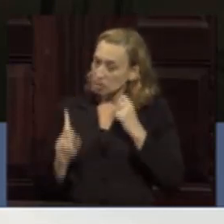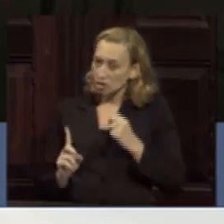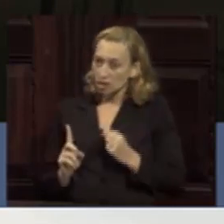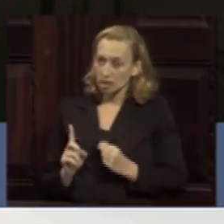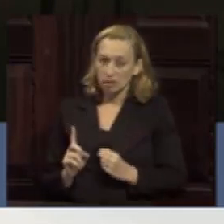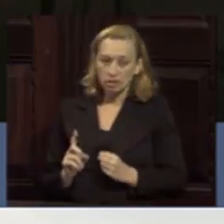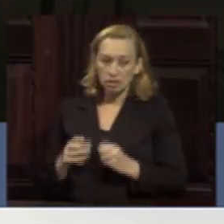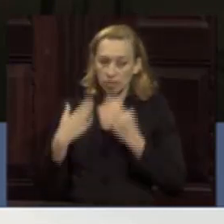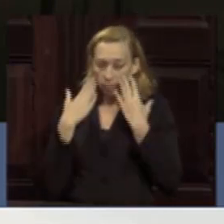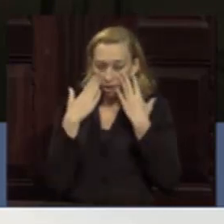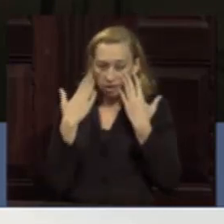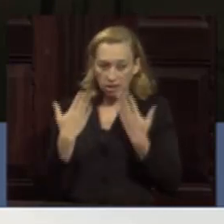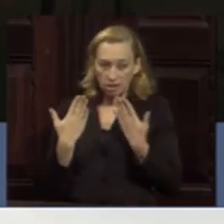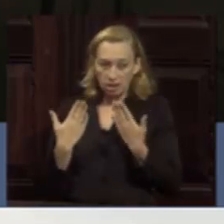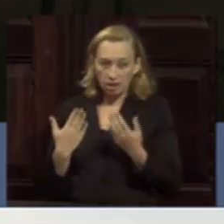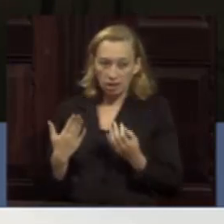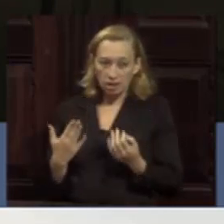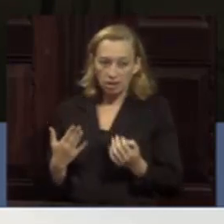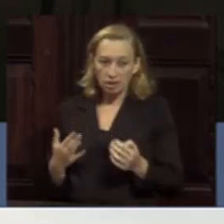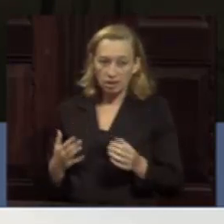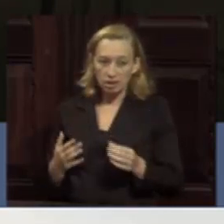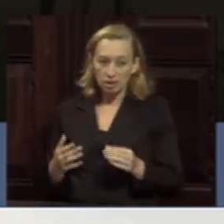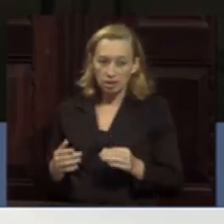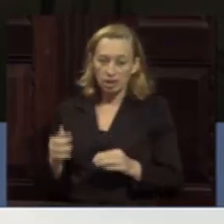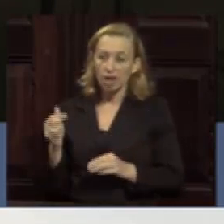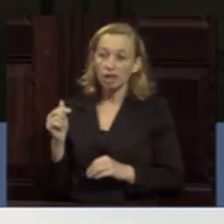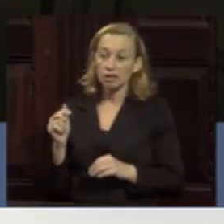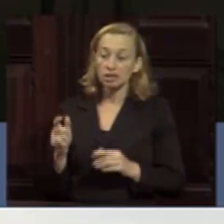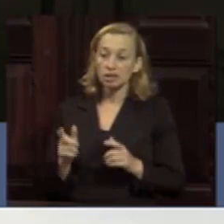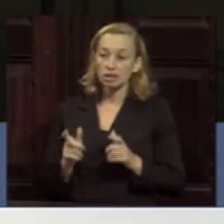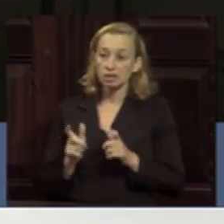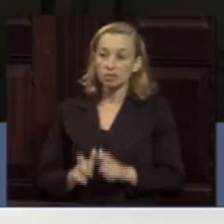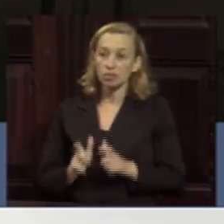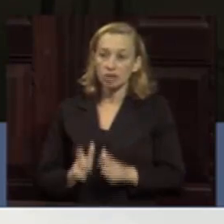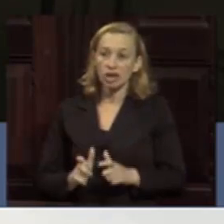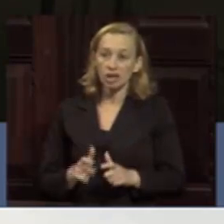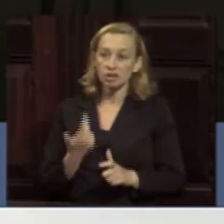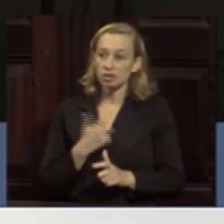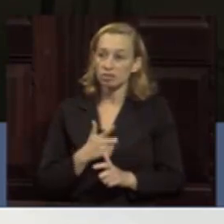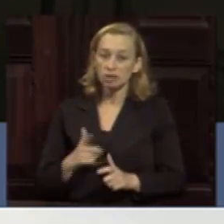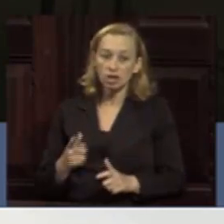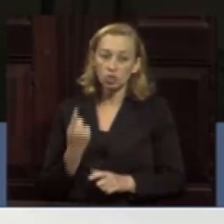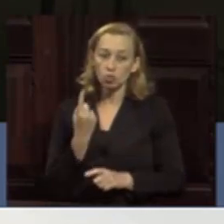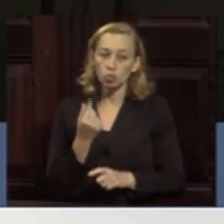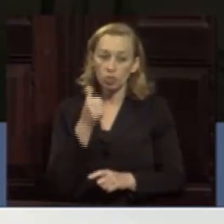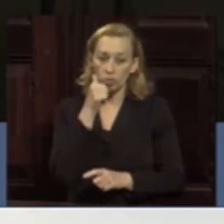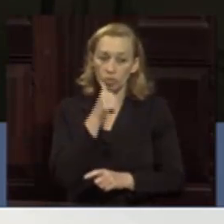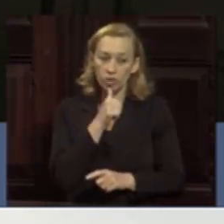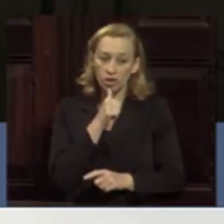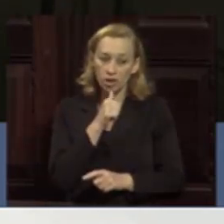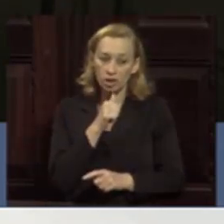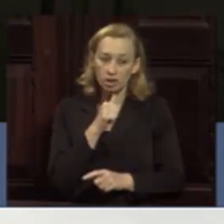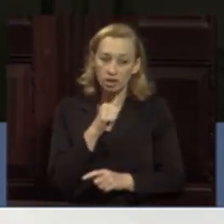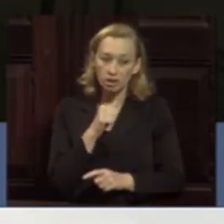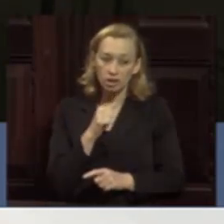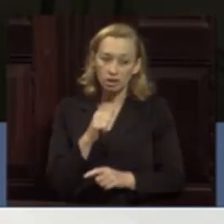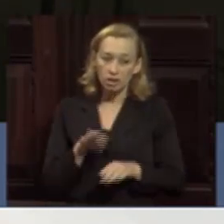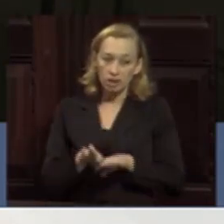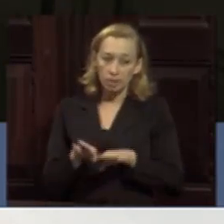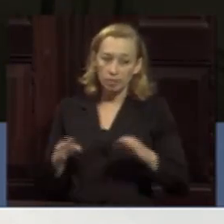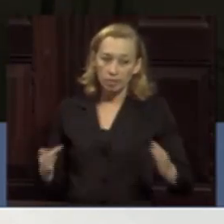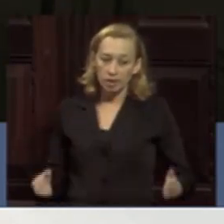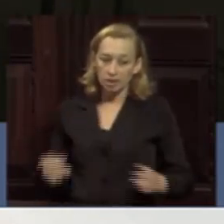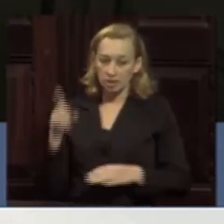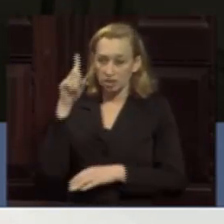representar, inclusive nessa casa de leis, que não tem uma mulher na mesa diretora. Então, parabéns